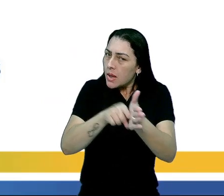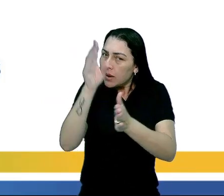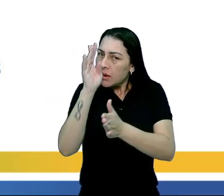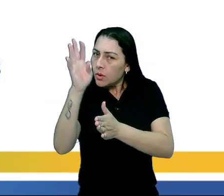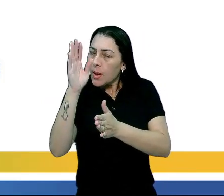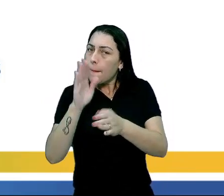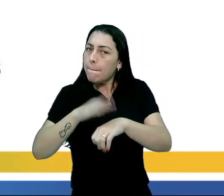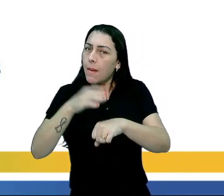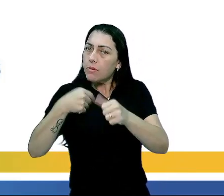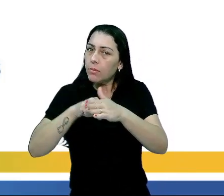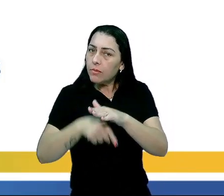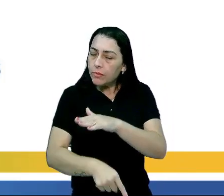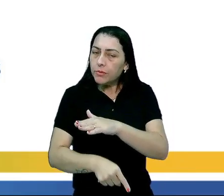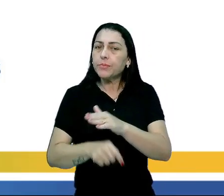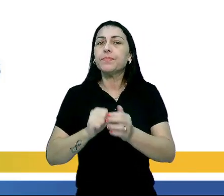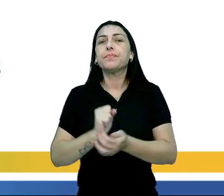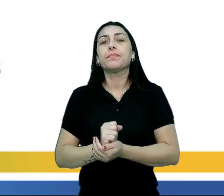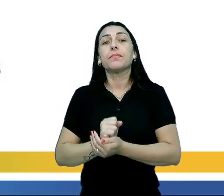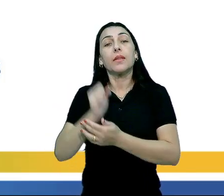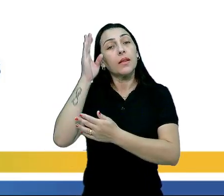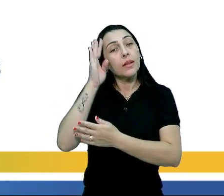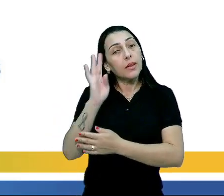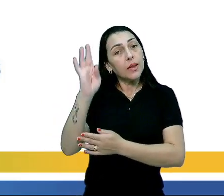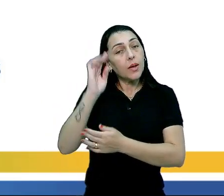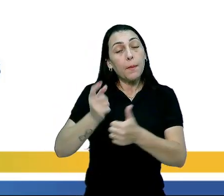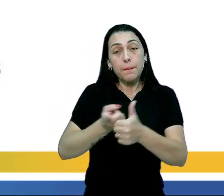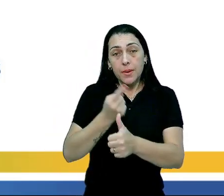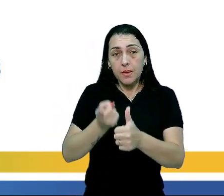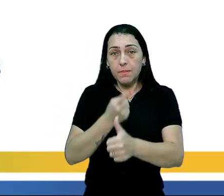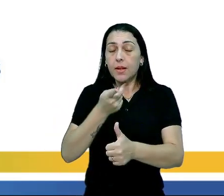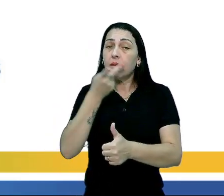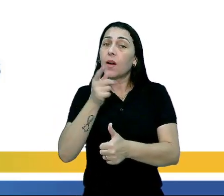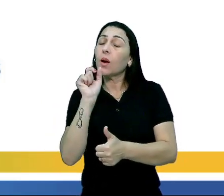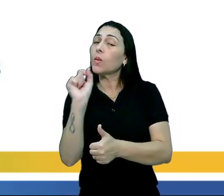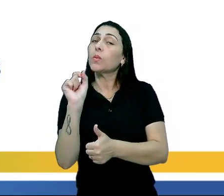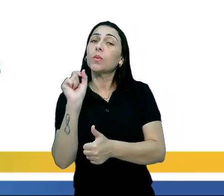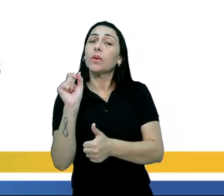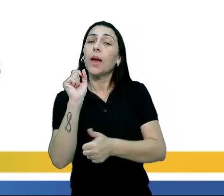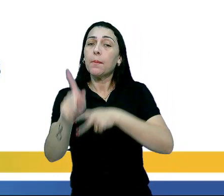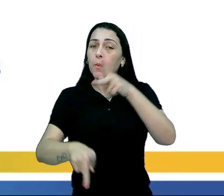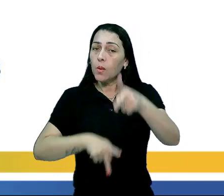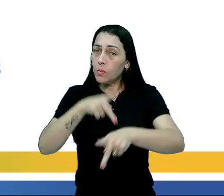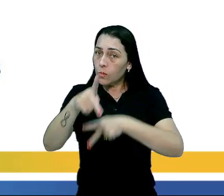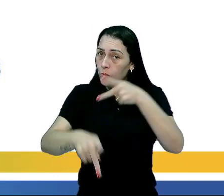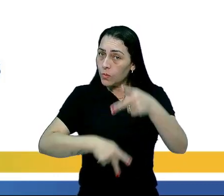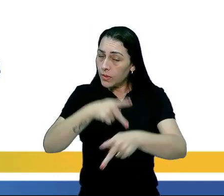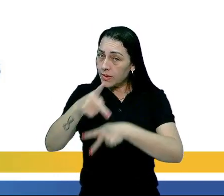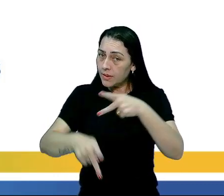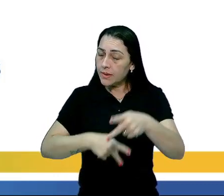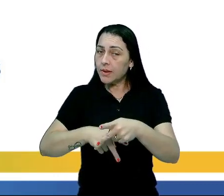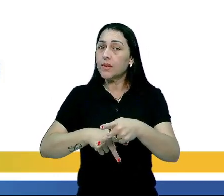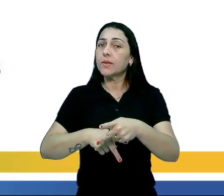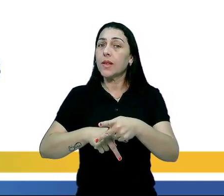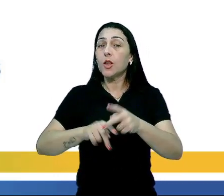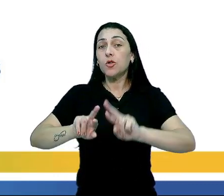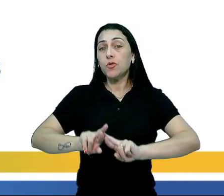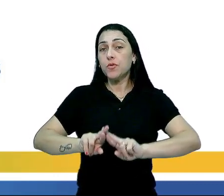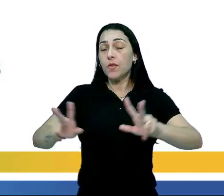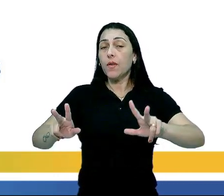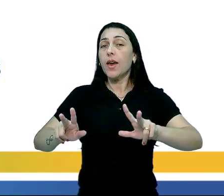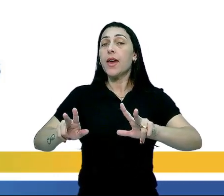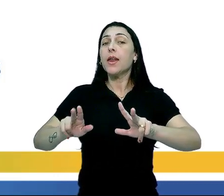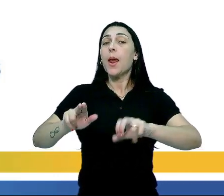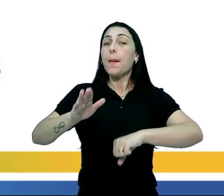teorias um pouco mais a fundo. A teoria malthusiana, ela diz que a população chegaria a um ponto